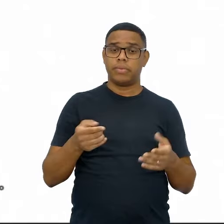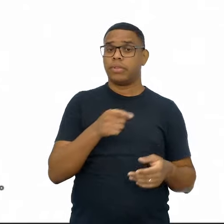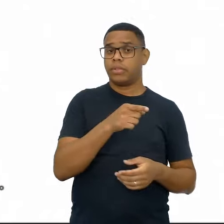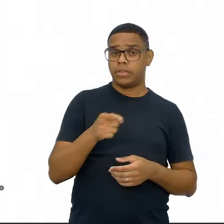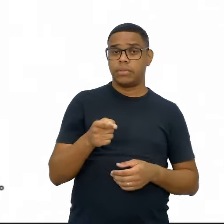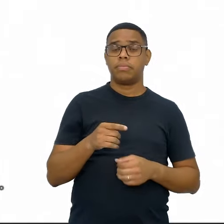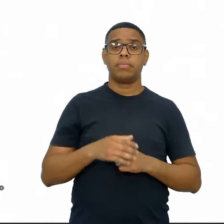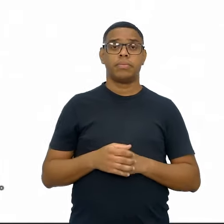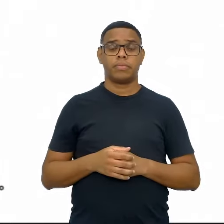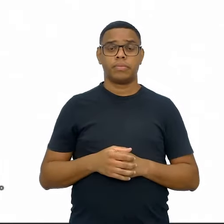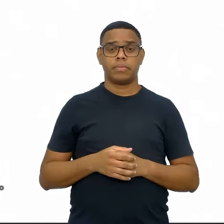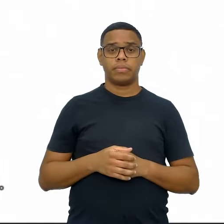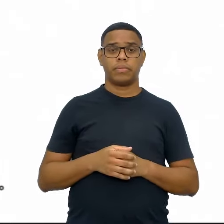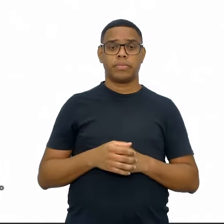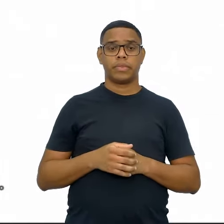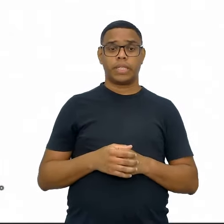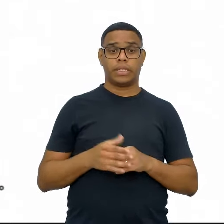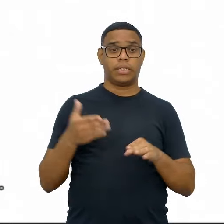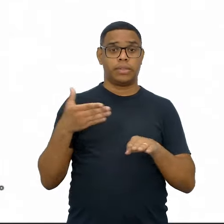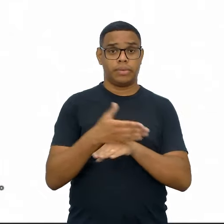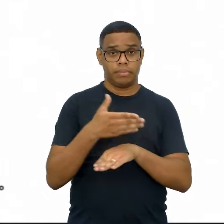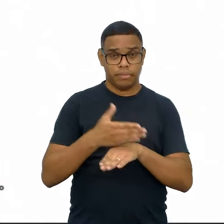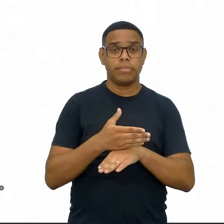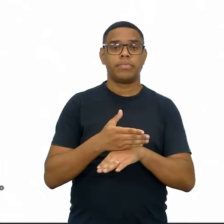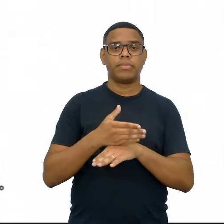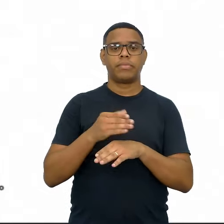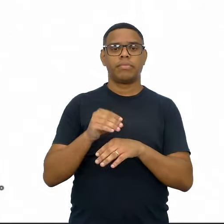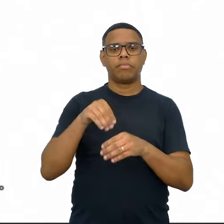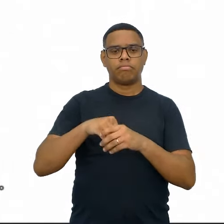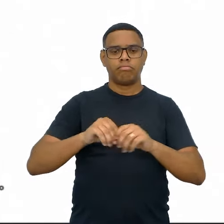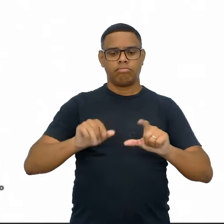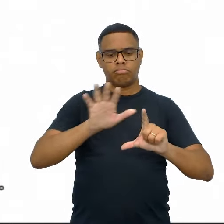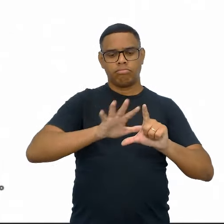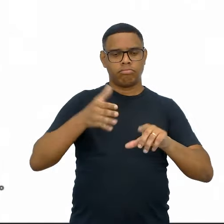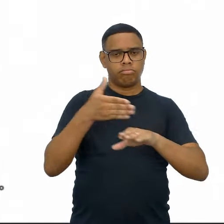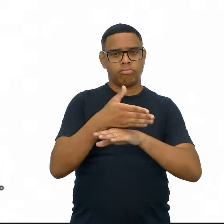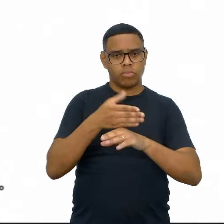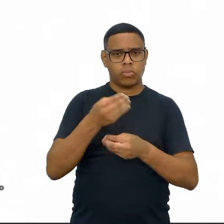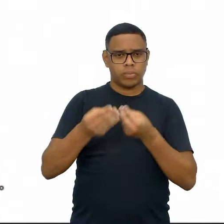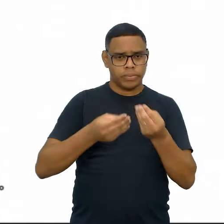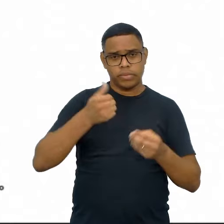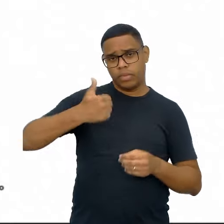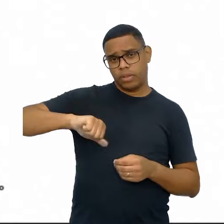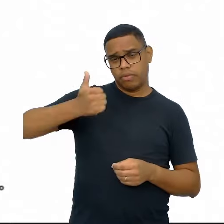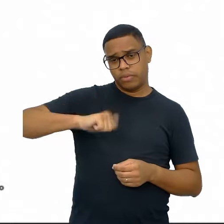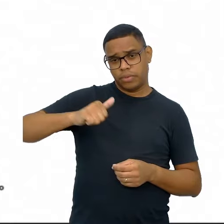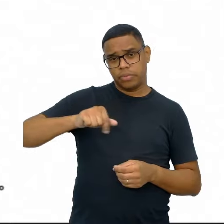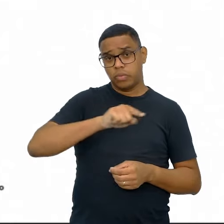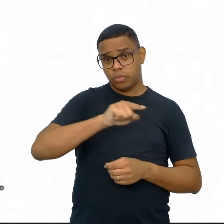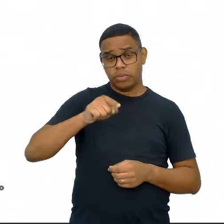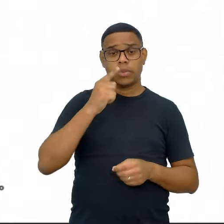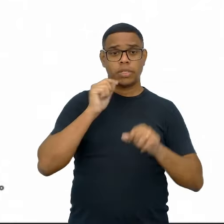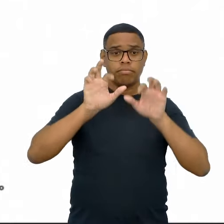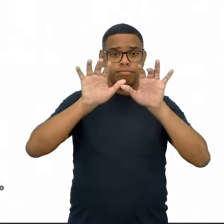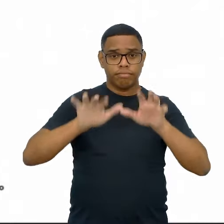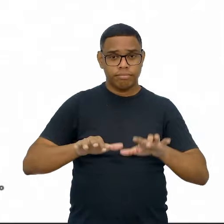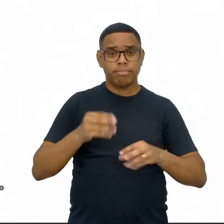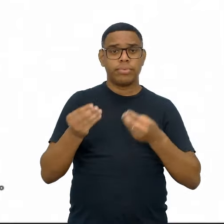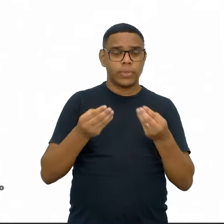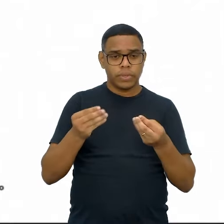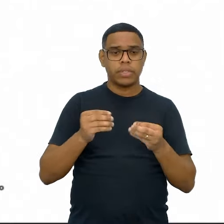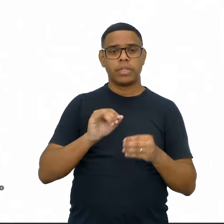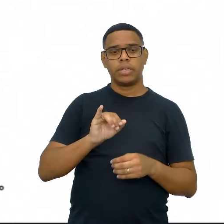vocês forem acessar a intranet para poder conseguir ter acesso a essa avaliação, então vocês vão digitar lá